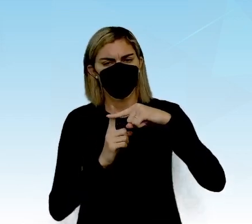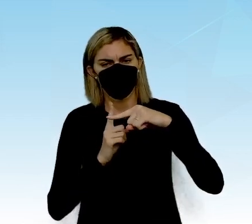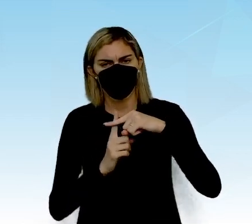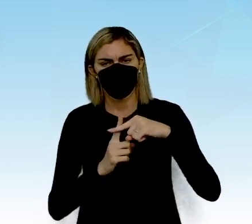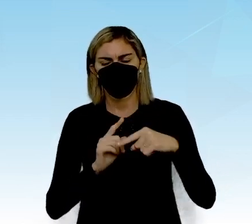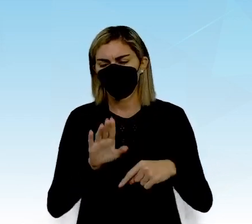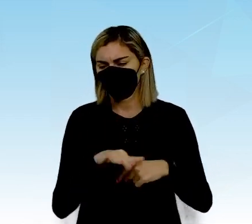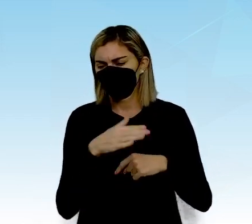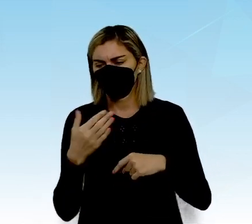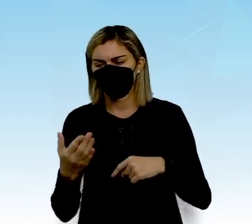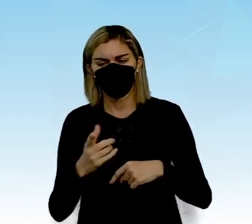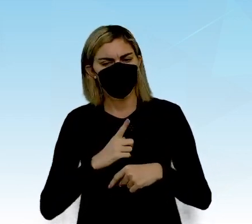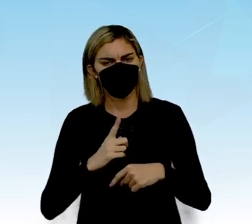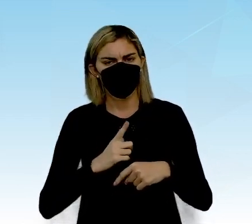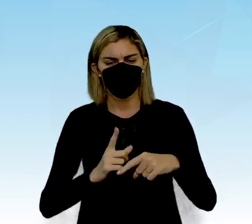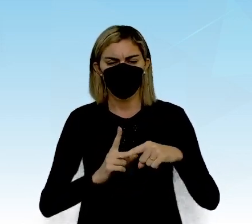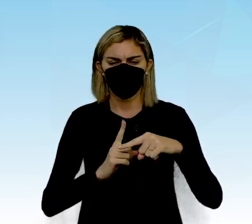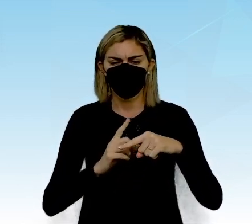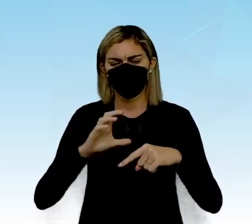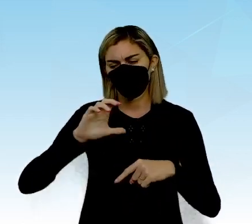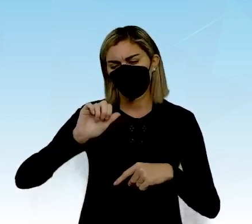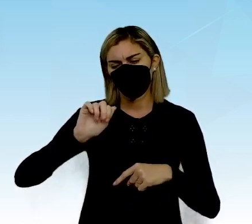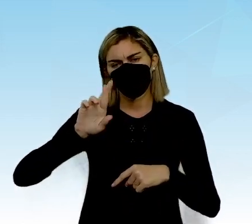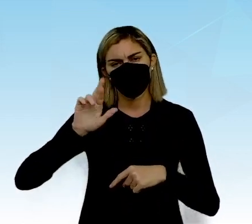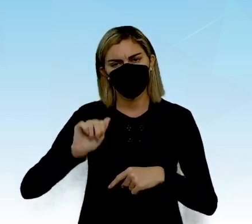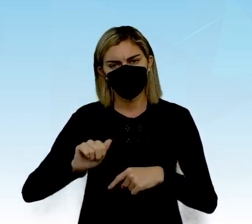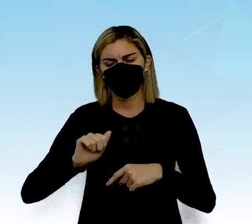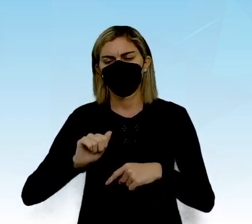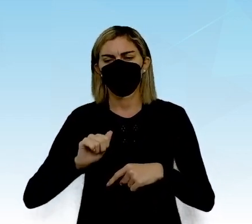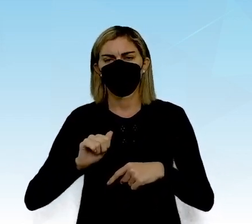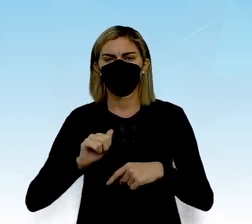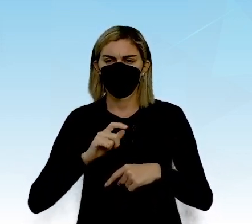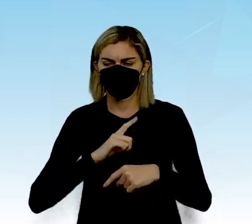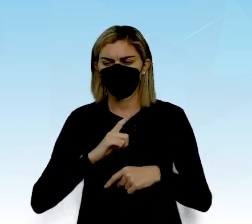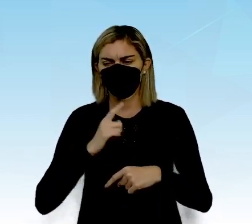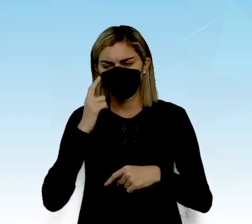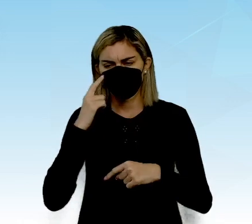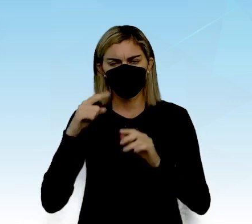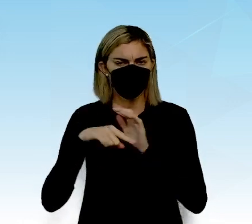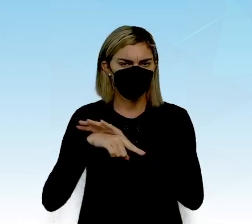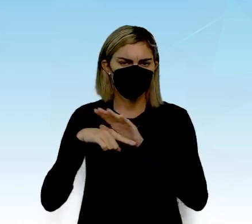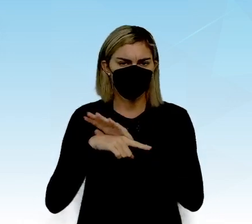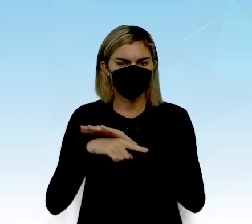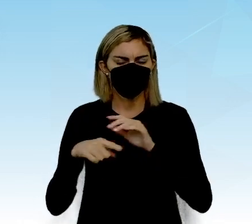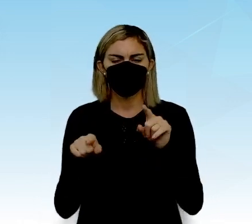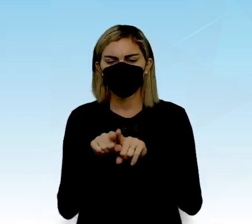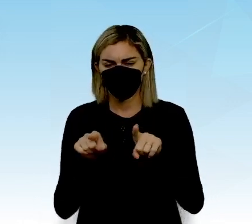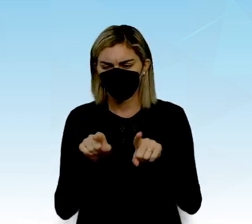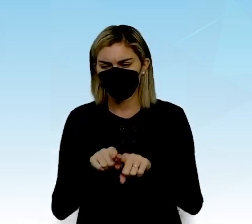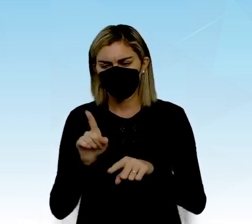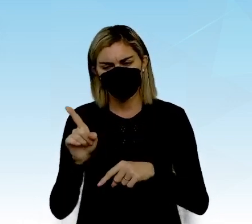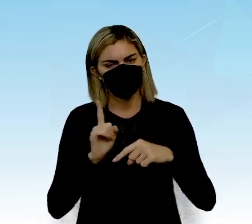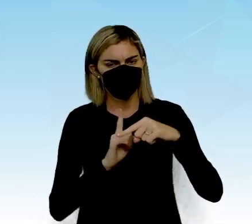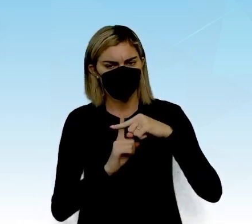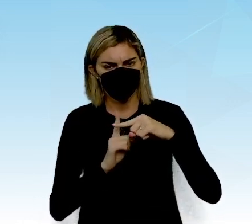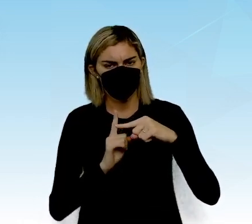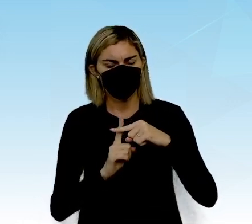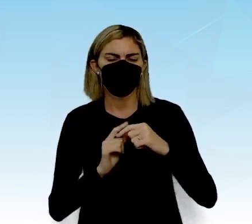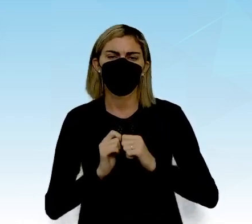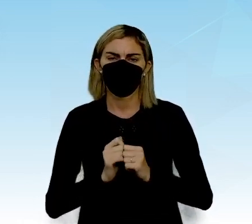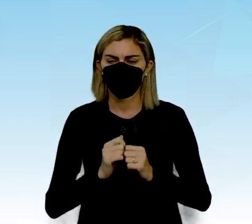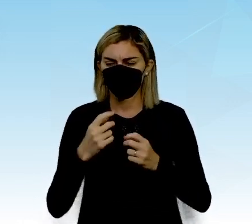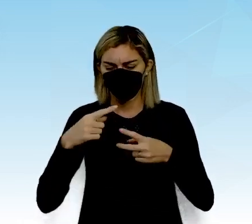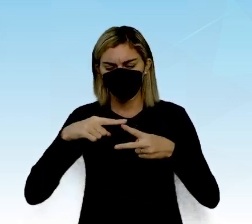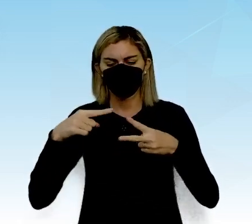do lado tens uma carga de prova, uma carga de teste, verificação, que também é positiva.